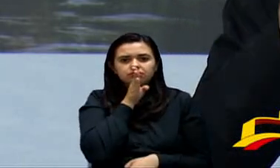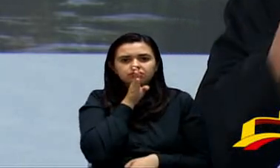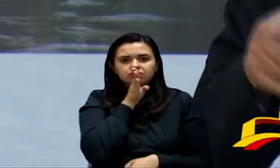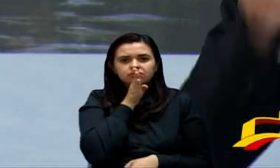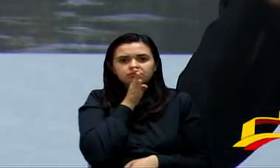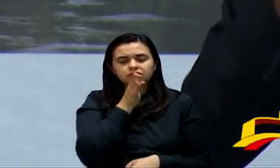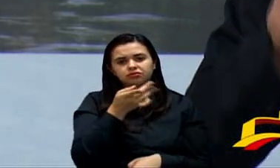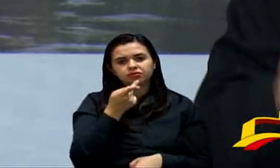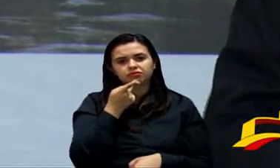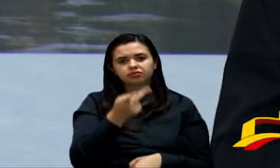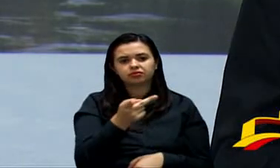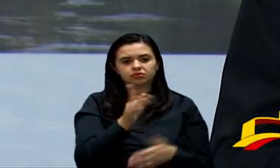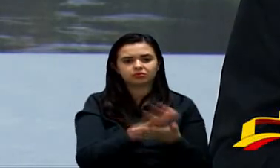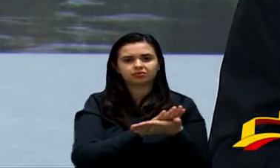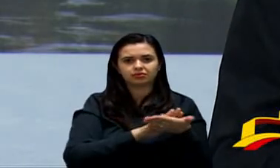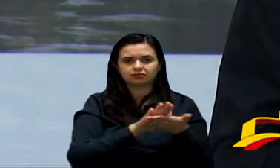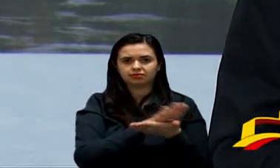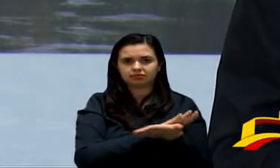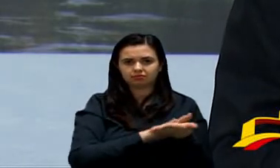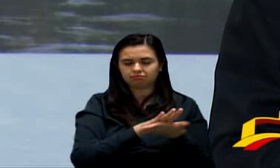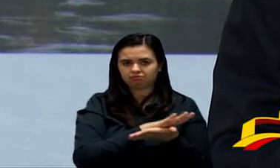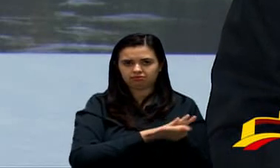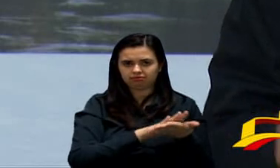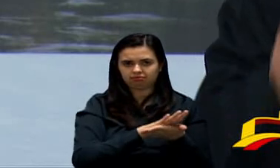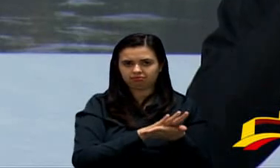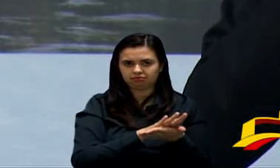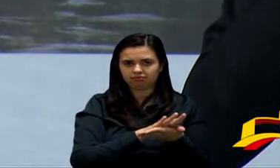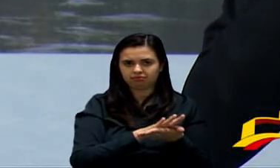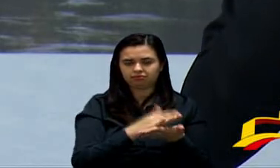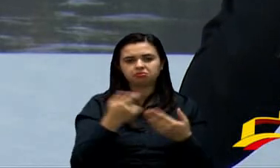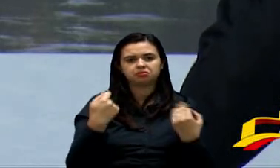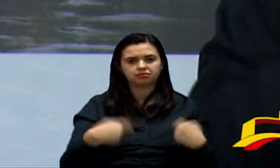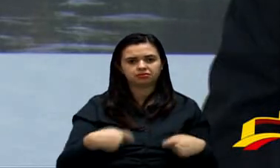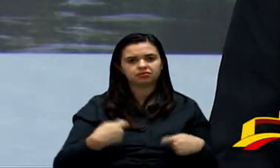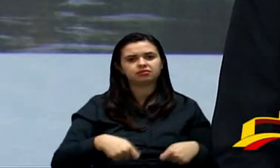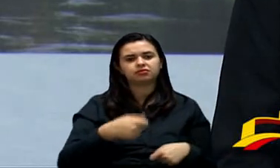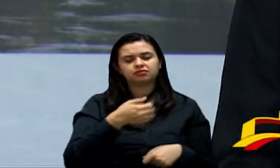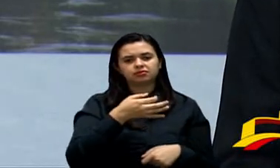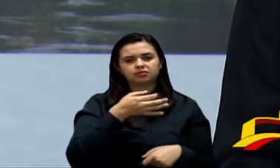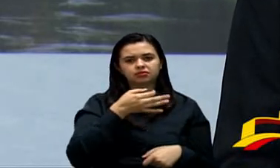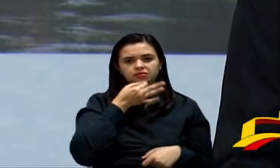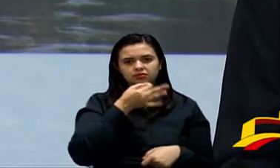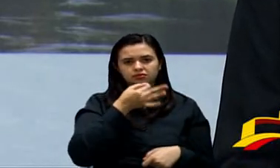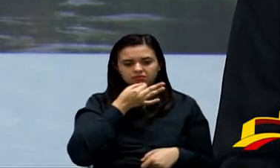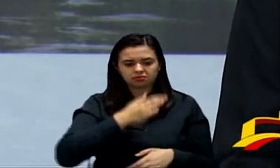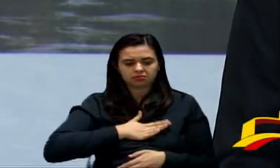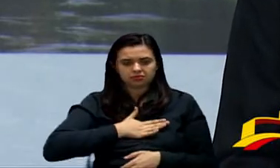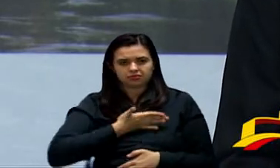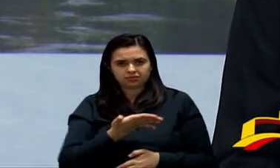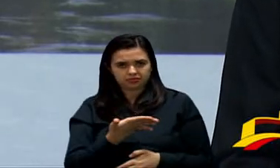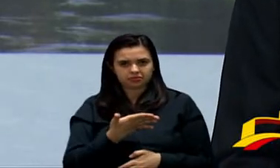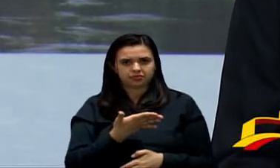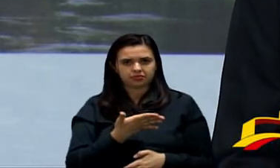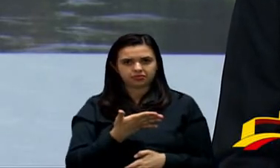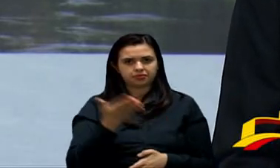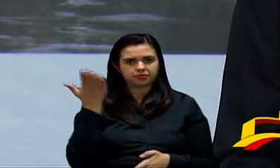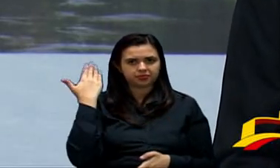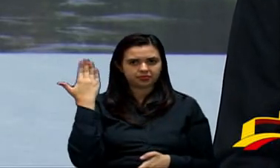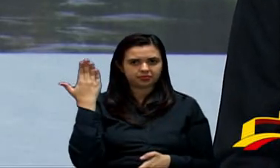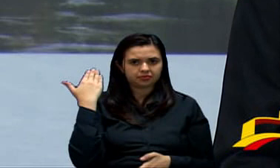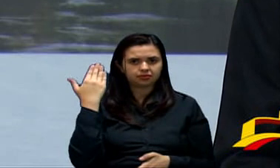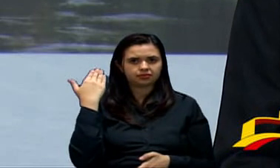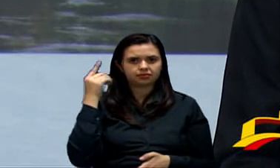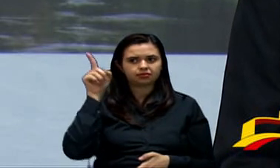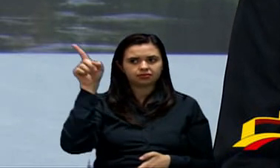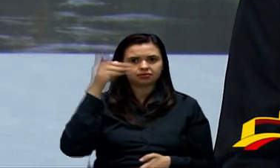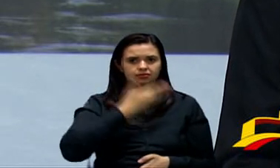Ele deveria ter feito uma moção de repúdio. Ele deveria ter feito uma moção de repúdio quando o governador dele